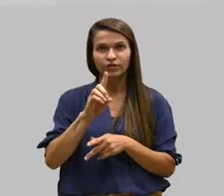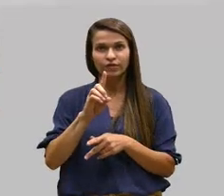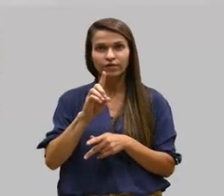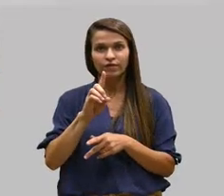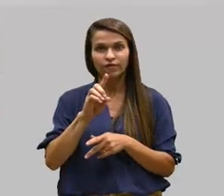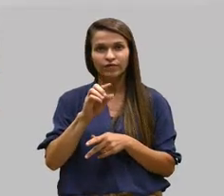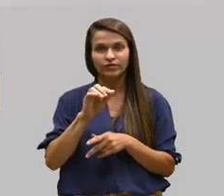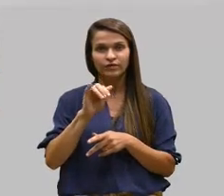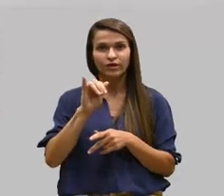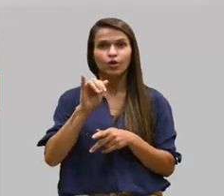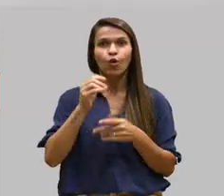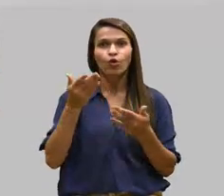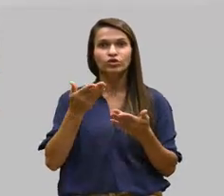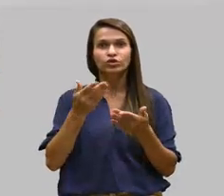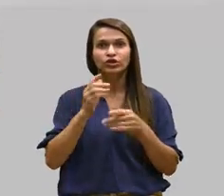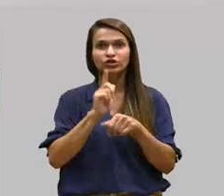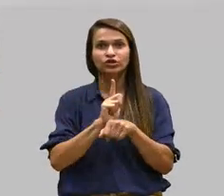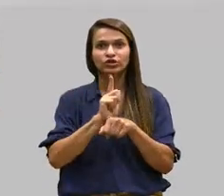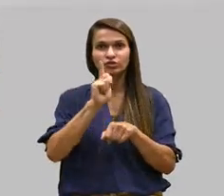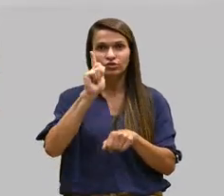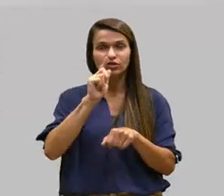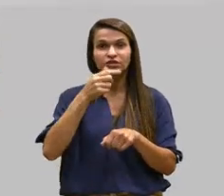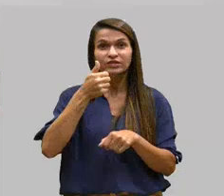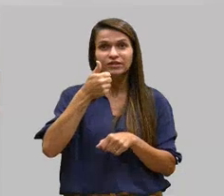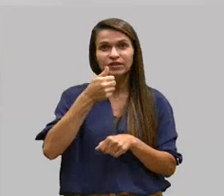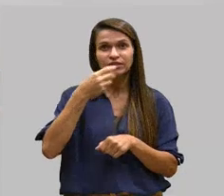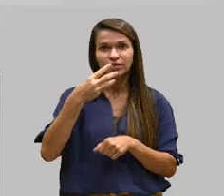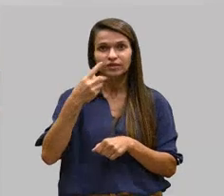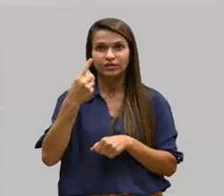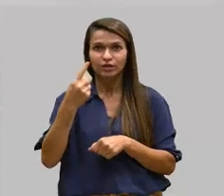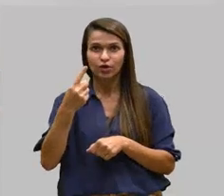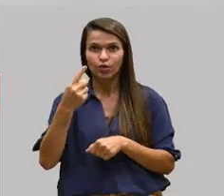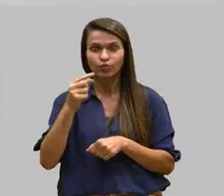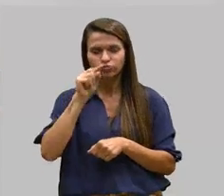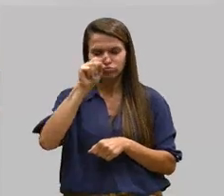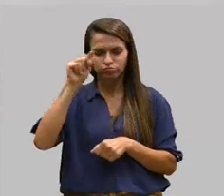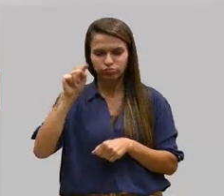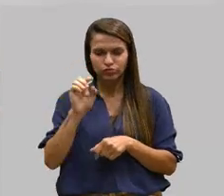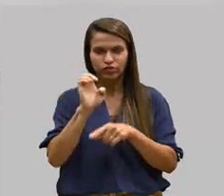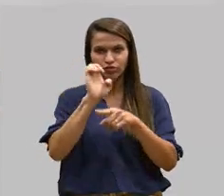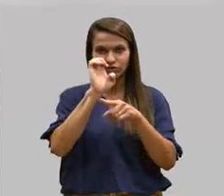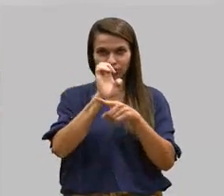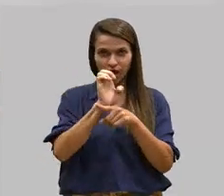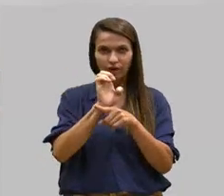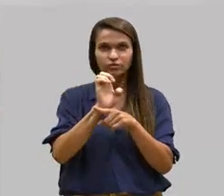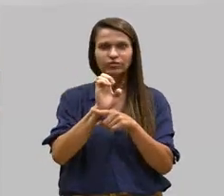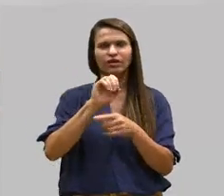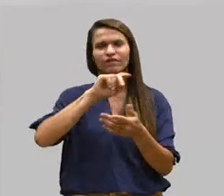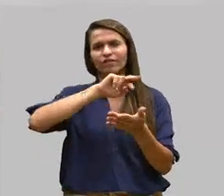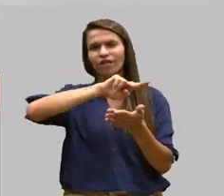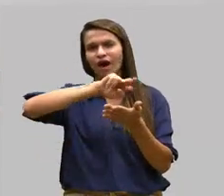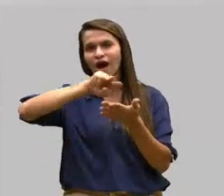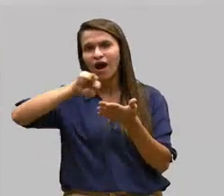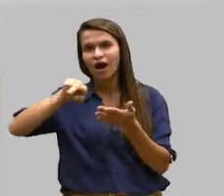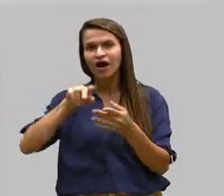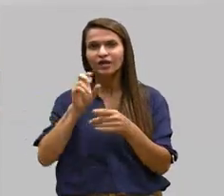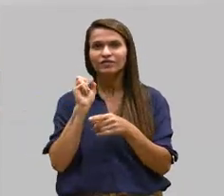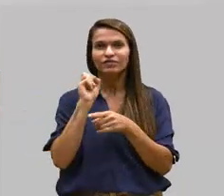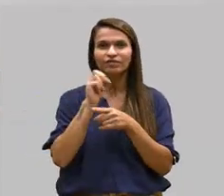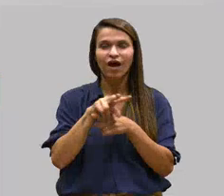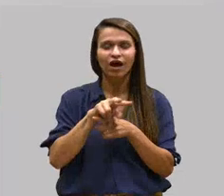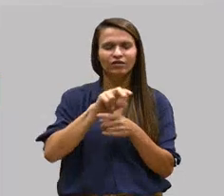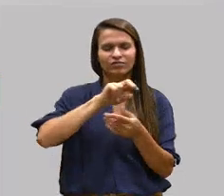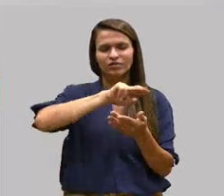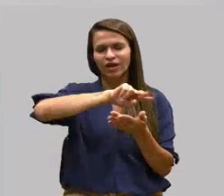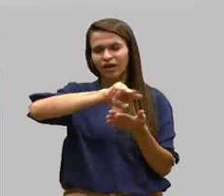responsável pela gestão de 132 unidades do Sine em todo o Estado então a gente tem várias vagas abertas em variadas